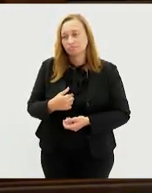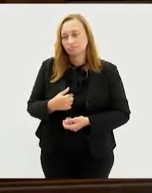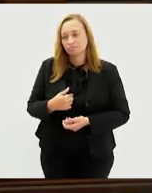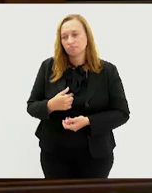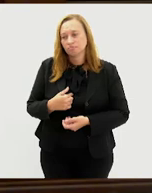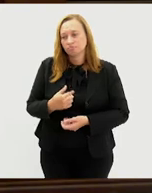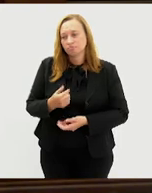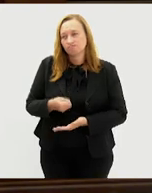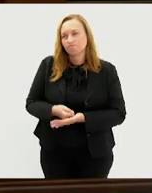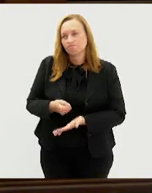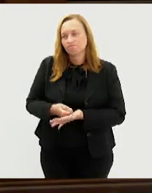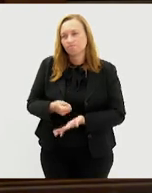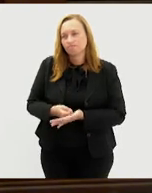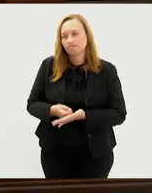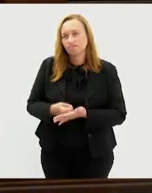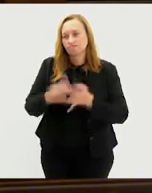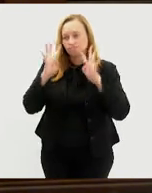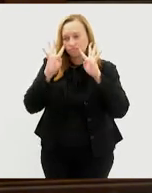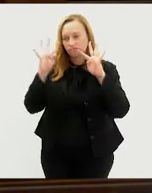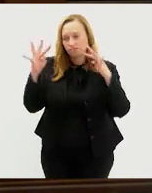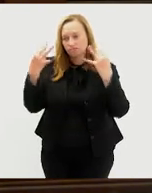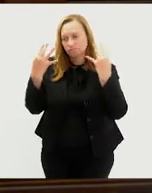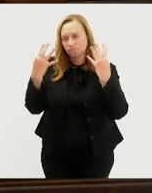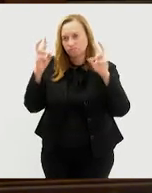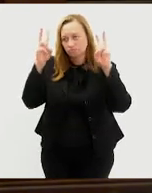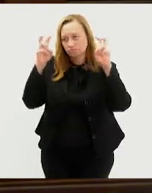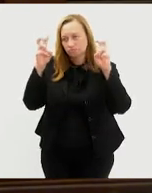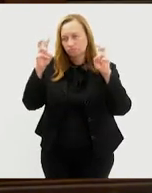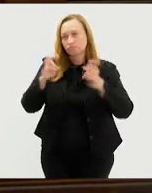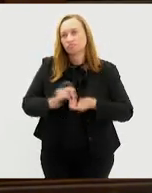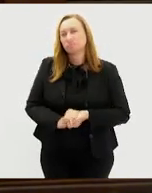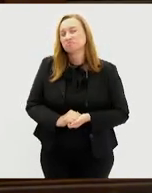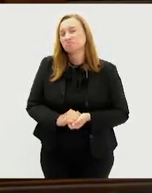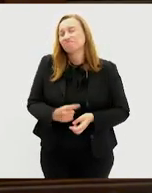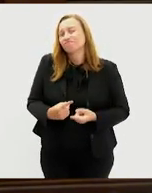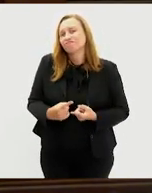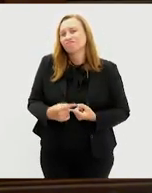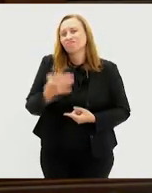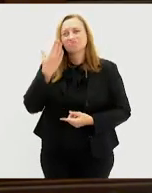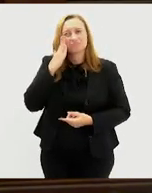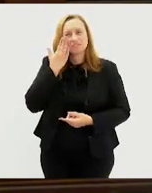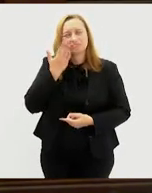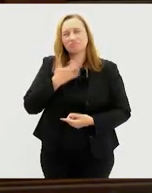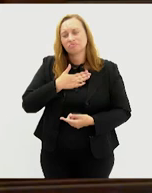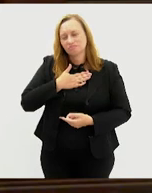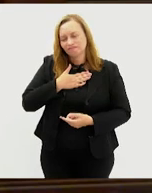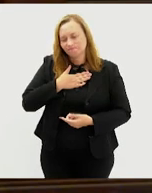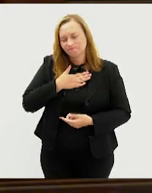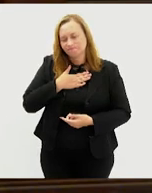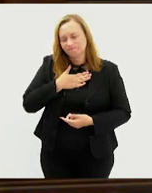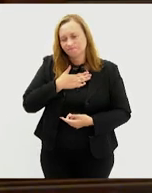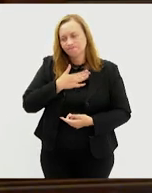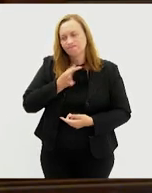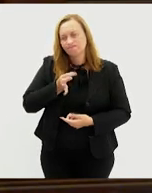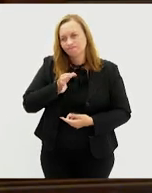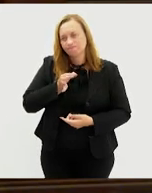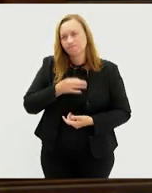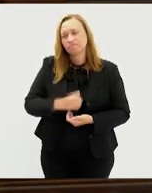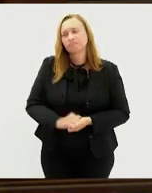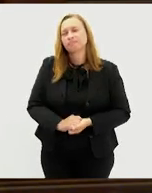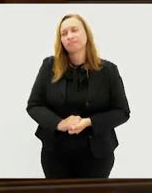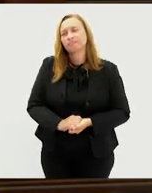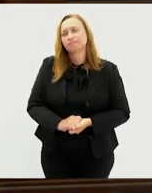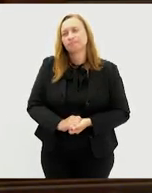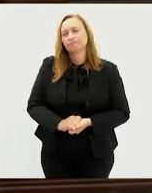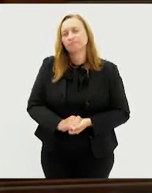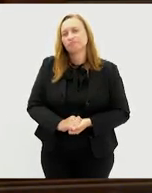em chamar atenção sobre essa questão porque no meu entendimento ela é vital